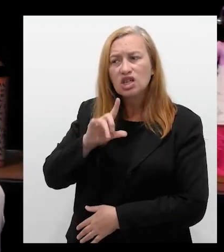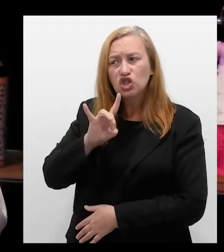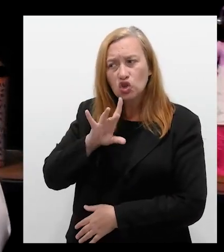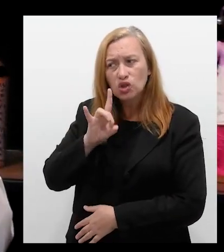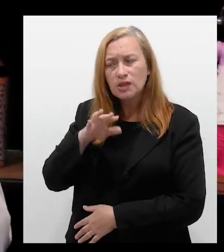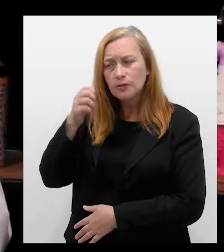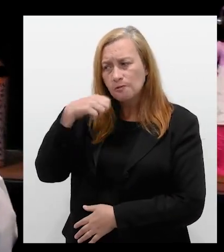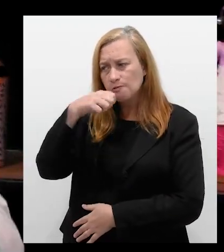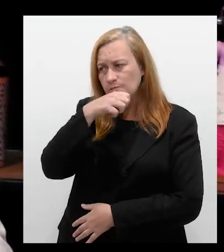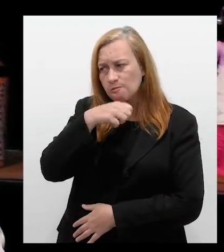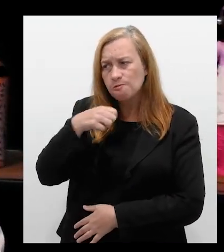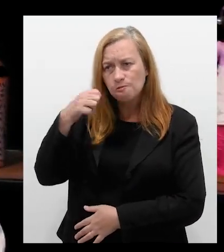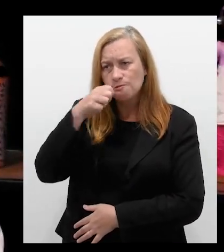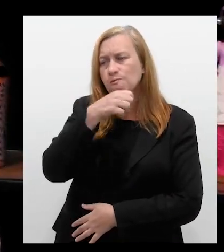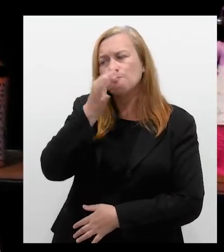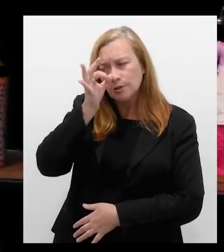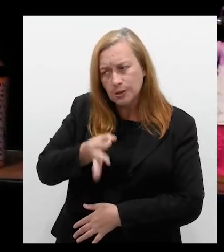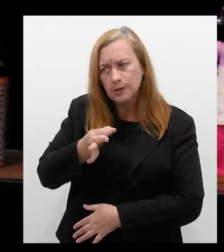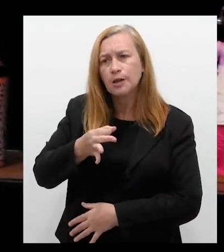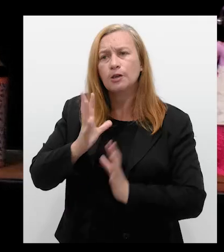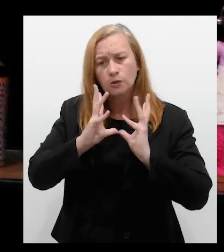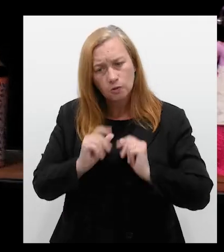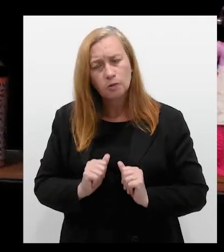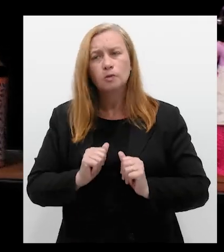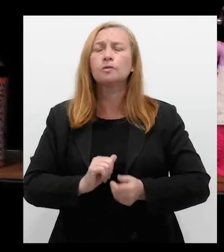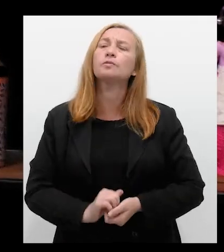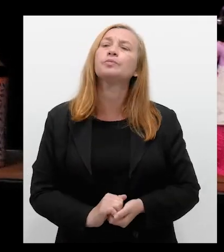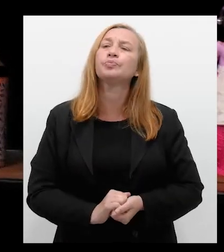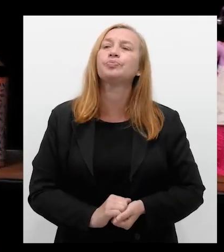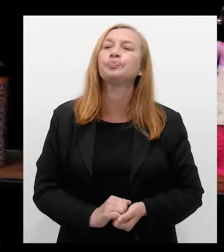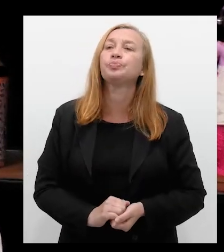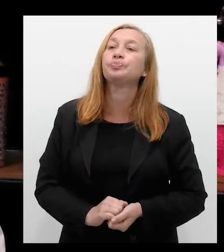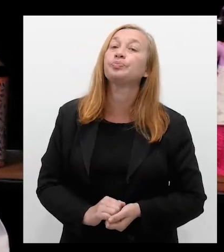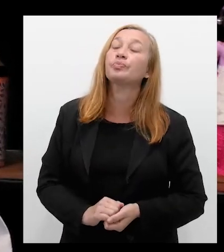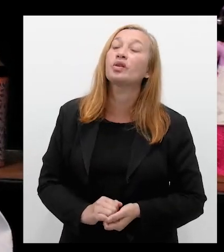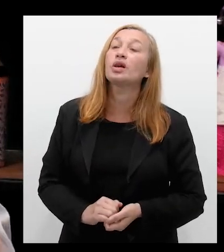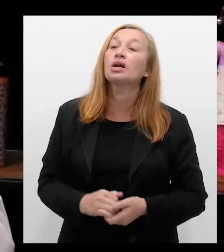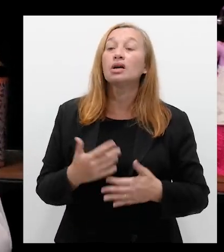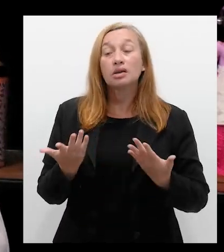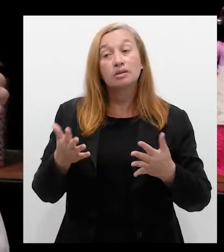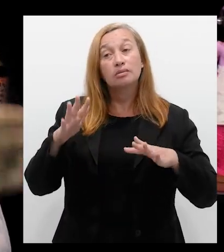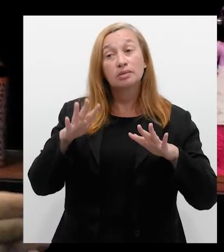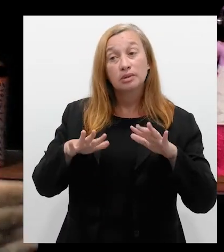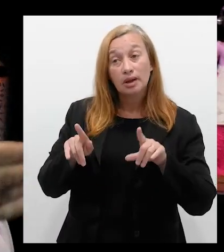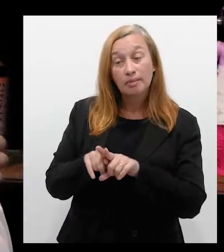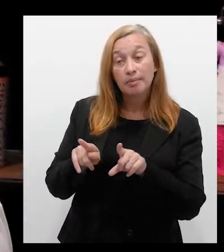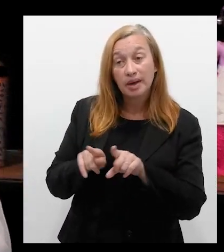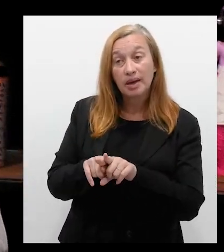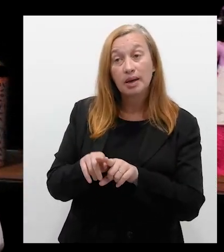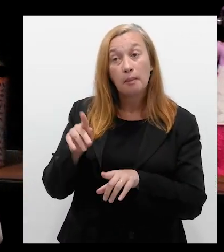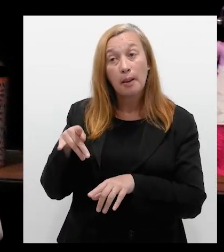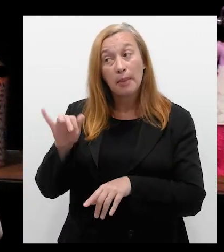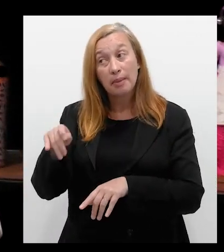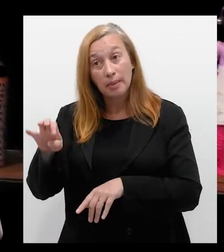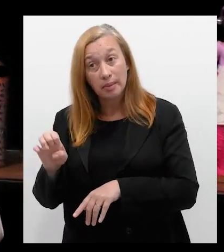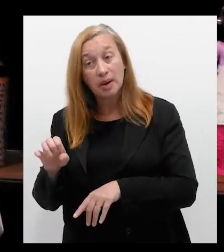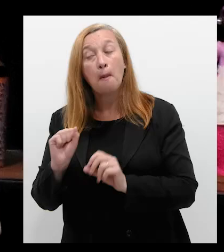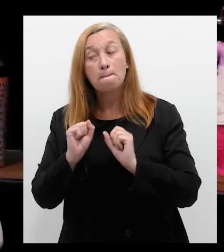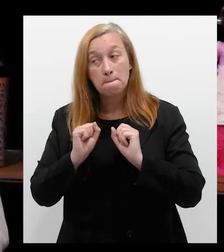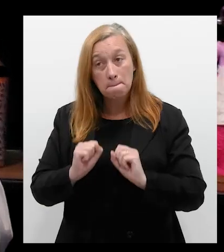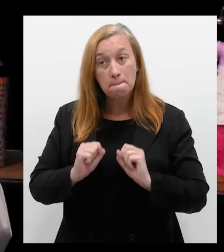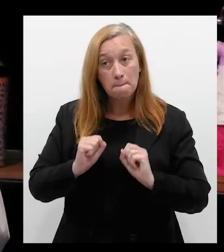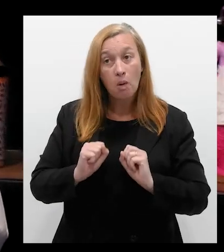de sozinho, né, fazer essa higiene de forma independente. E paralelo a isso, né, o papai e a mamãe